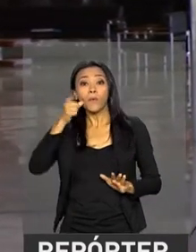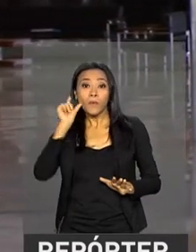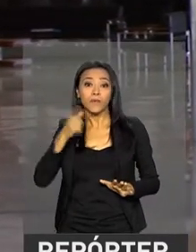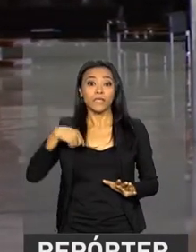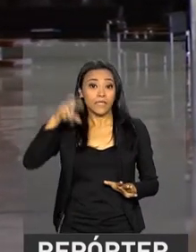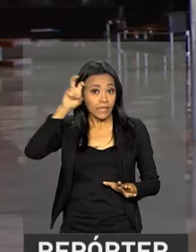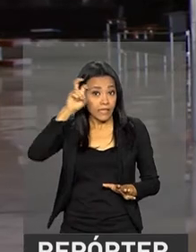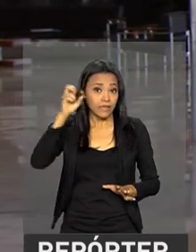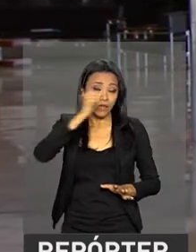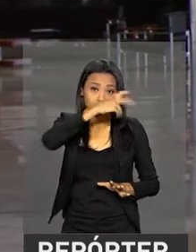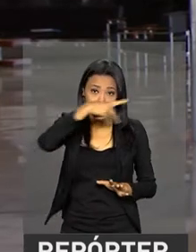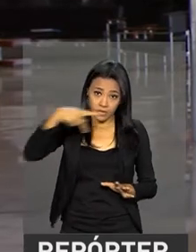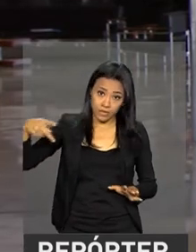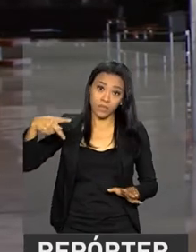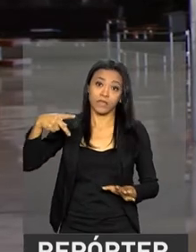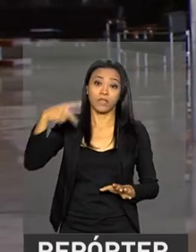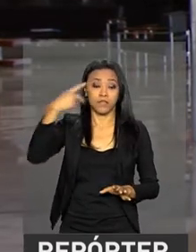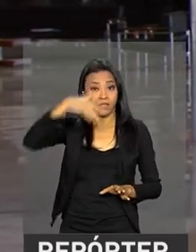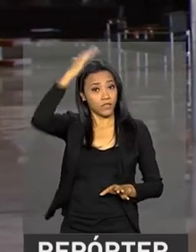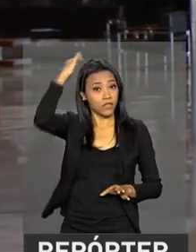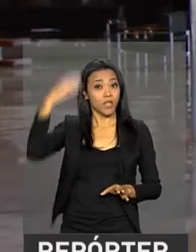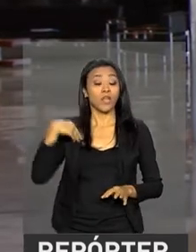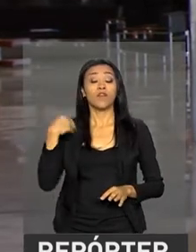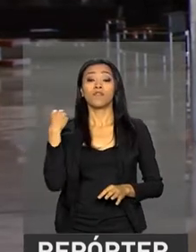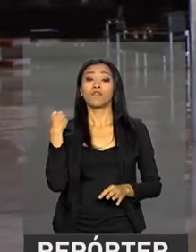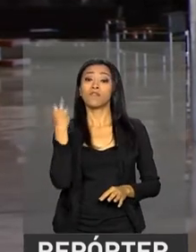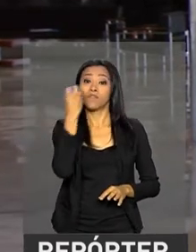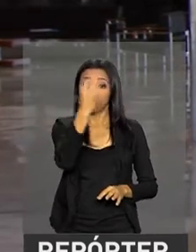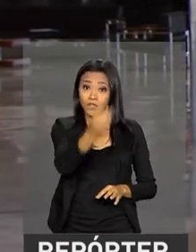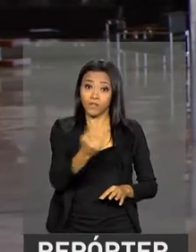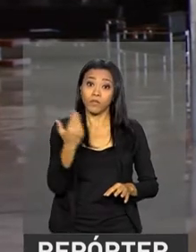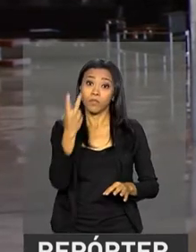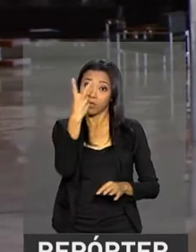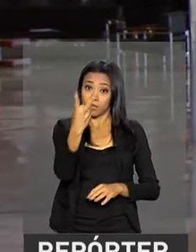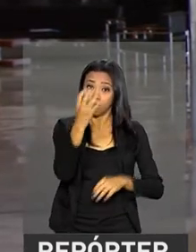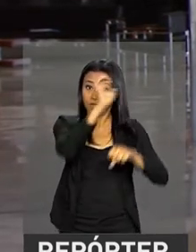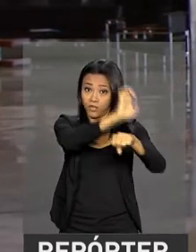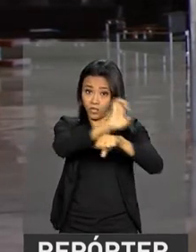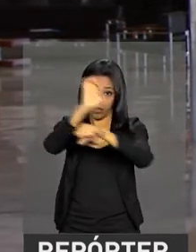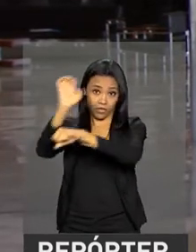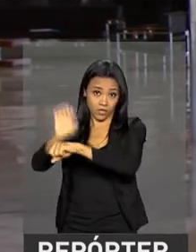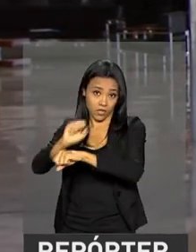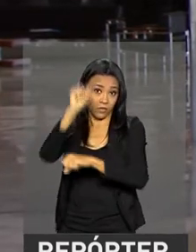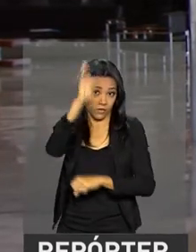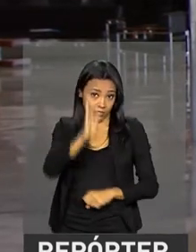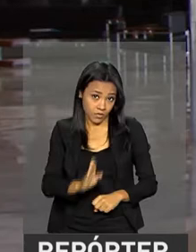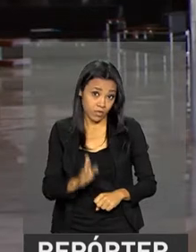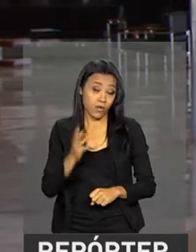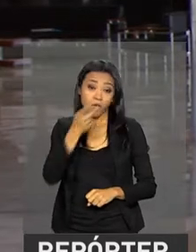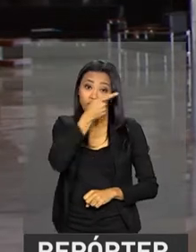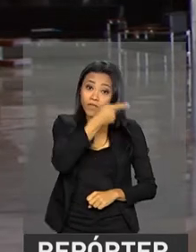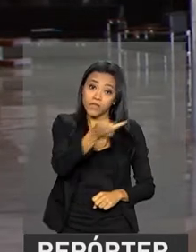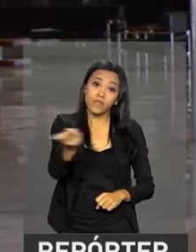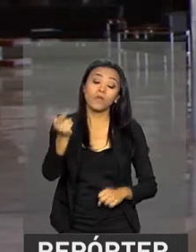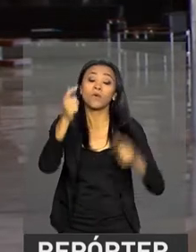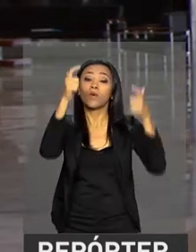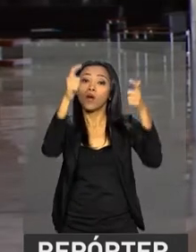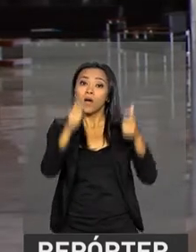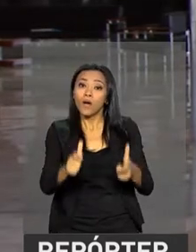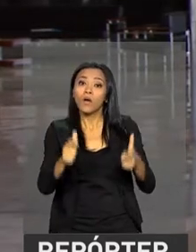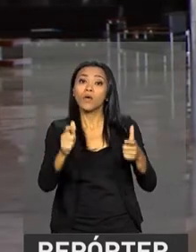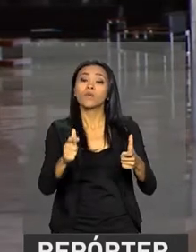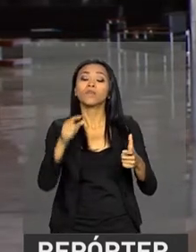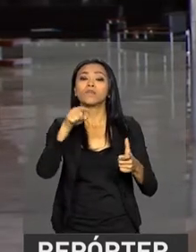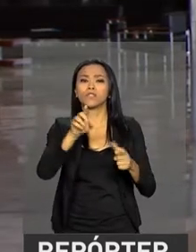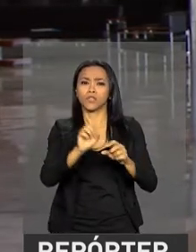quinta-feira, o presidente cumpriu a agenda fora de Brasília. Ele esteve em dois estados diferentes. Visitou as instalações do centro